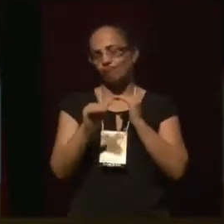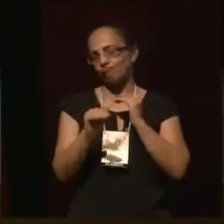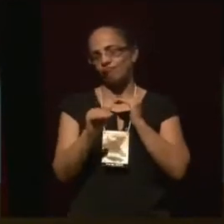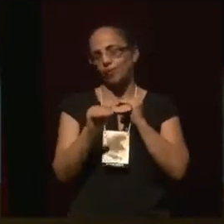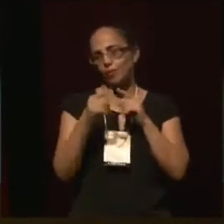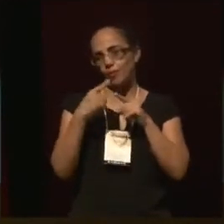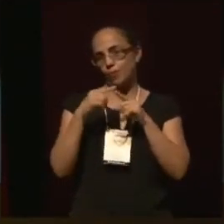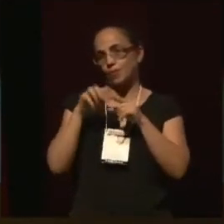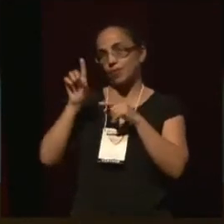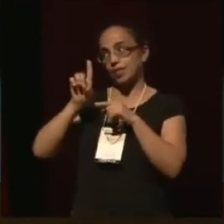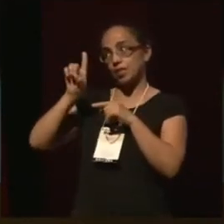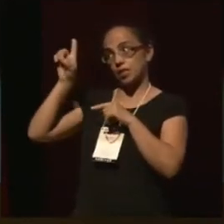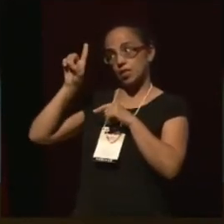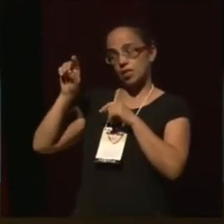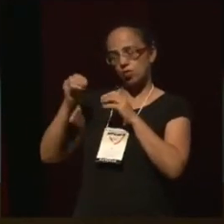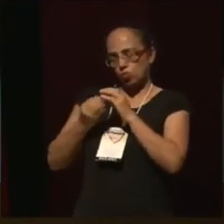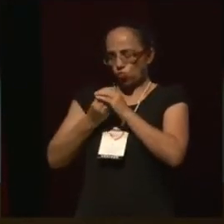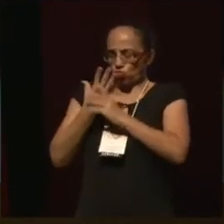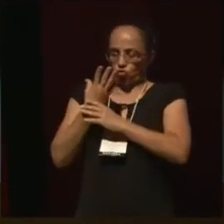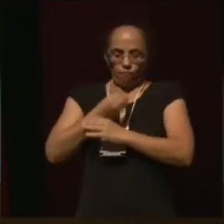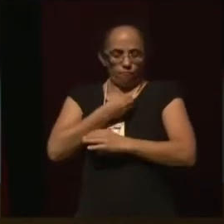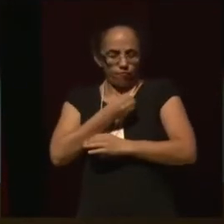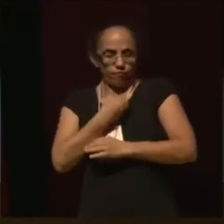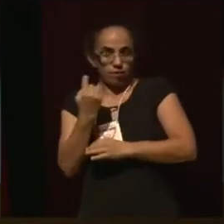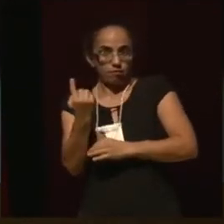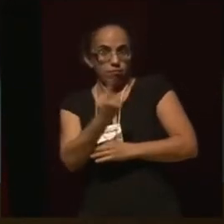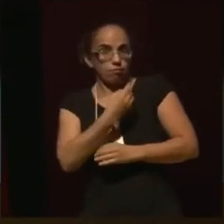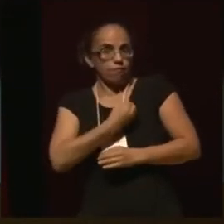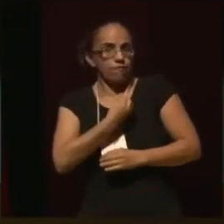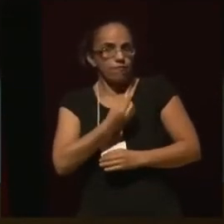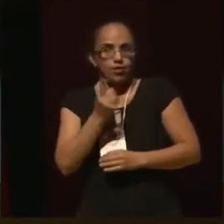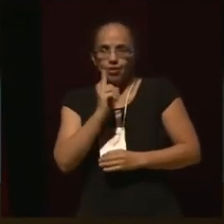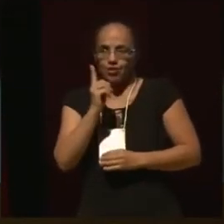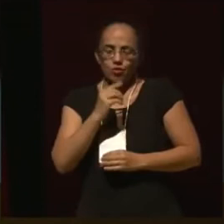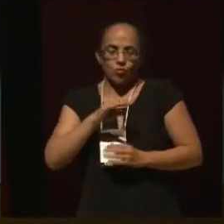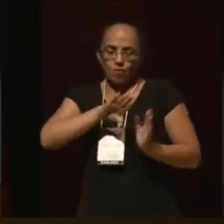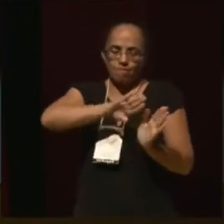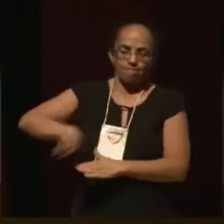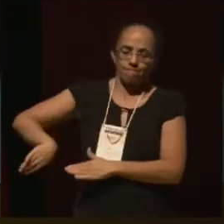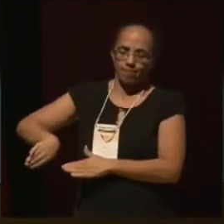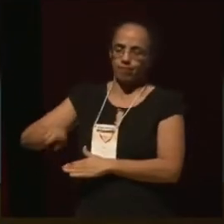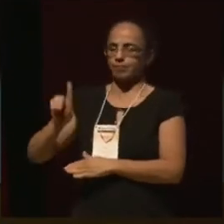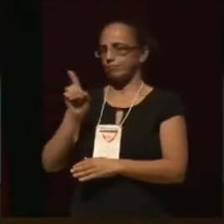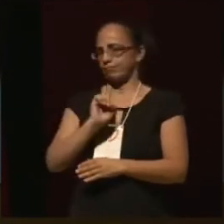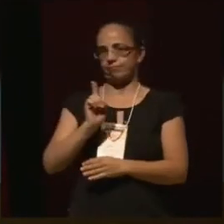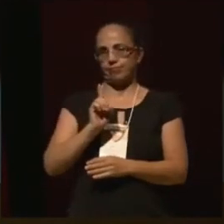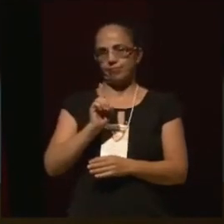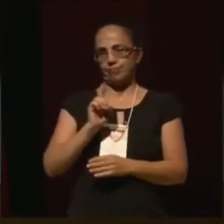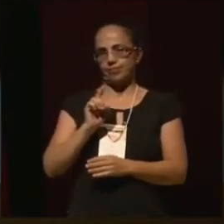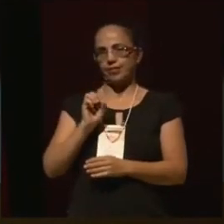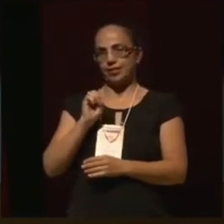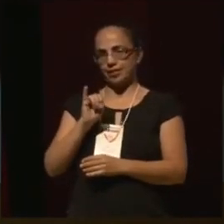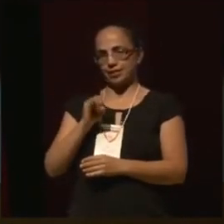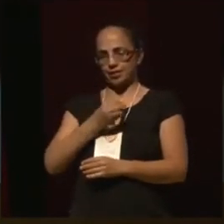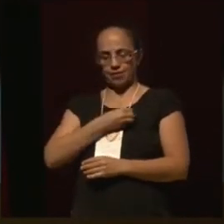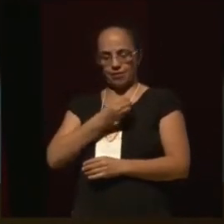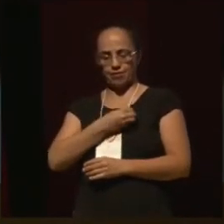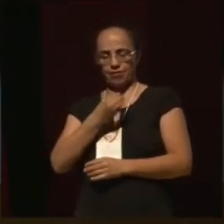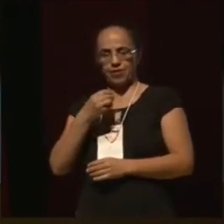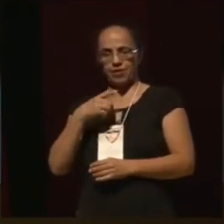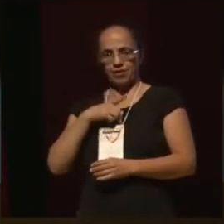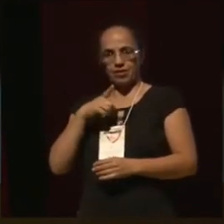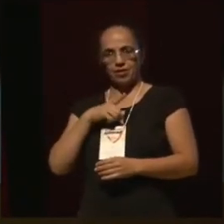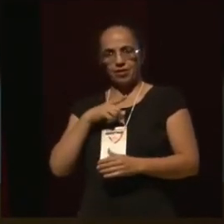Porque Deus criou vida para que a gente pudesse viver, não para nos retirar dela. Se a vida está nesse